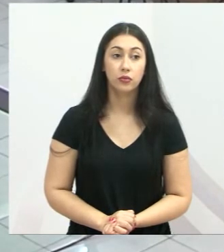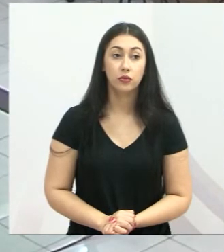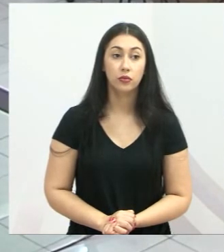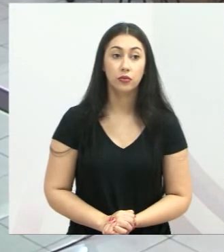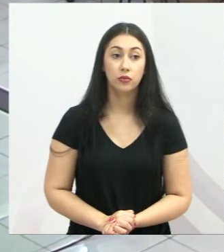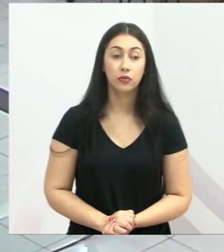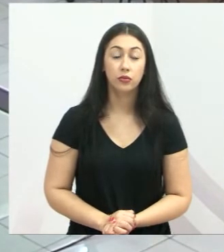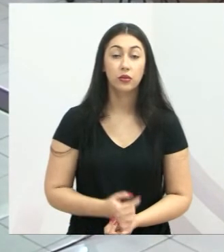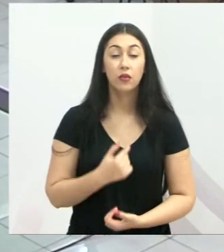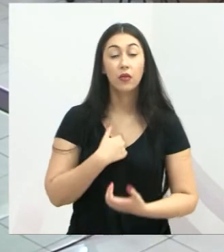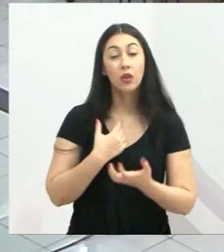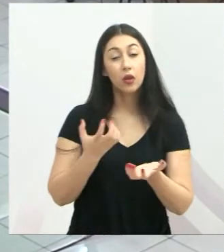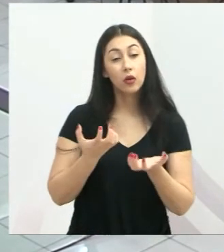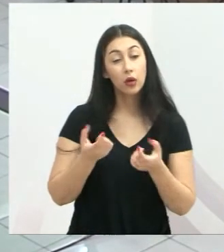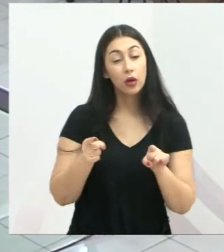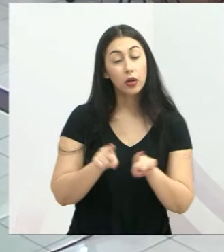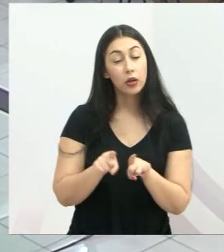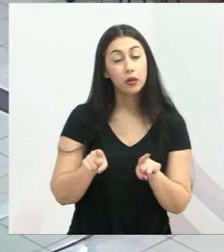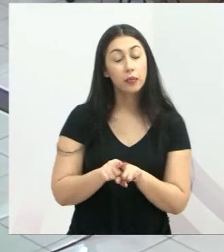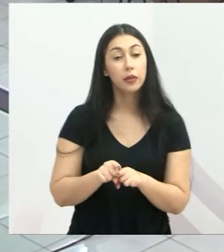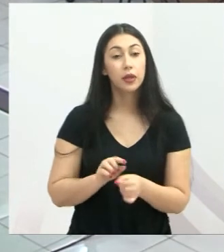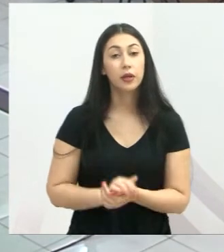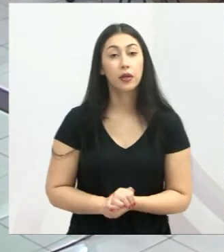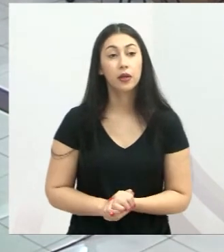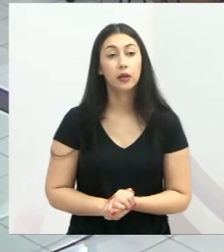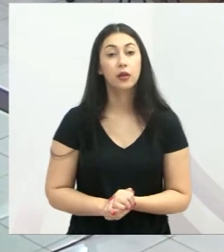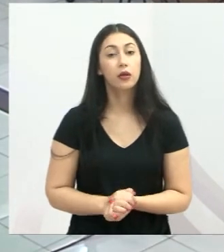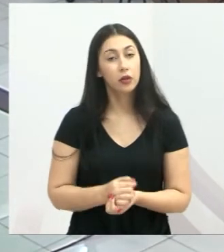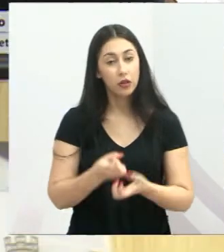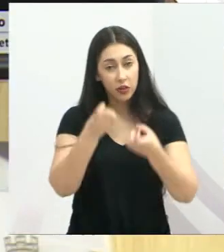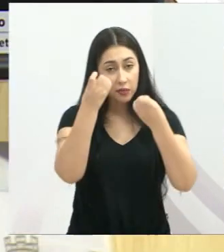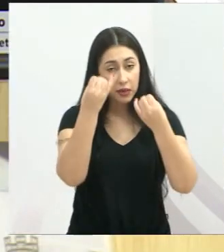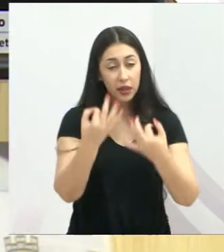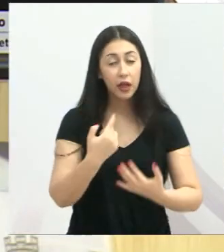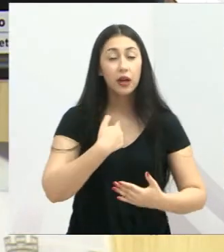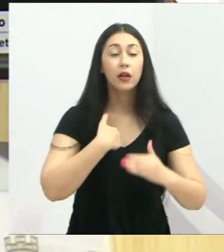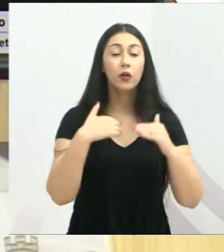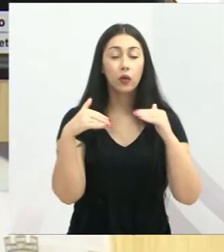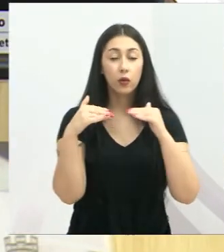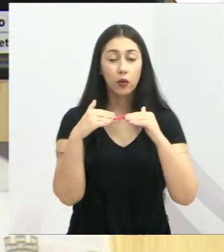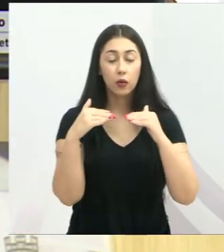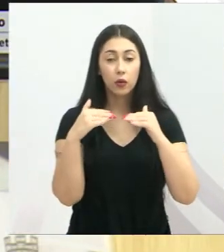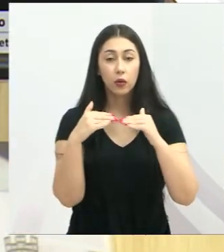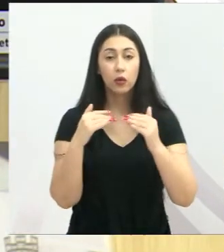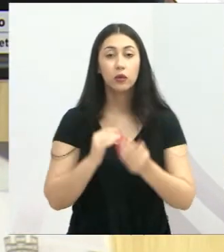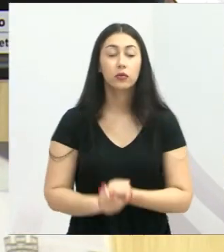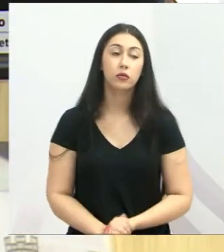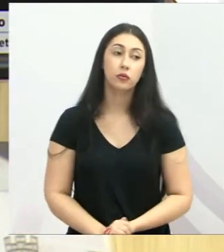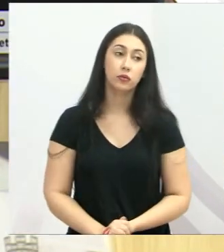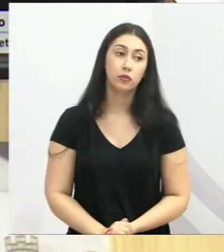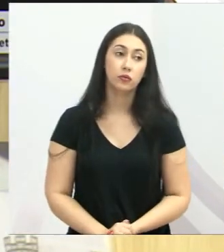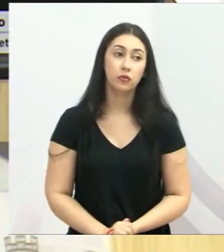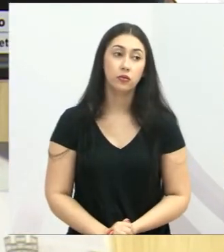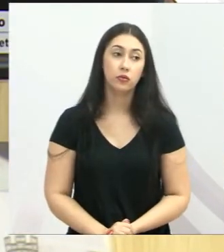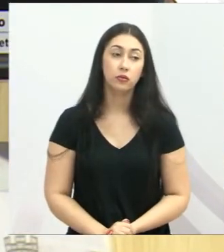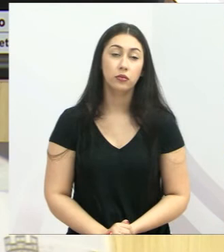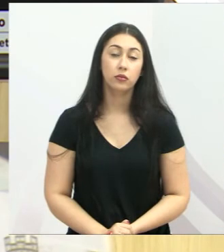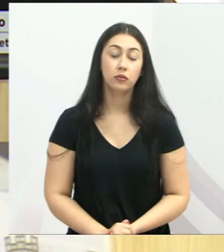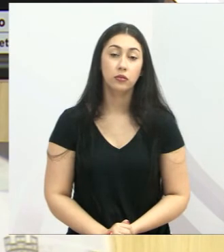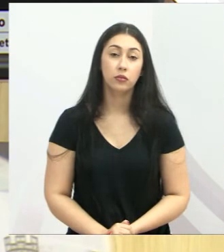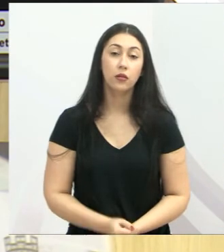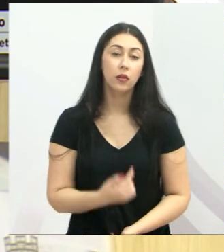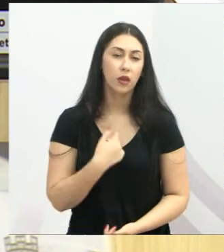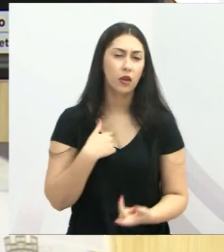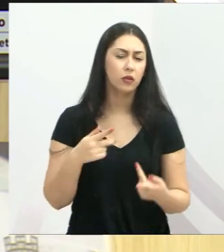Senhor presidente, quero deixar o meu voto favorável aí ao pedido do vereador Hernani. E, Hernani, é interessante, eu